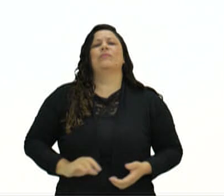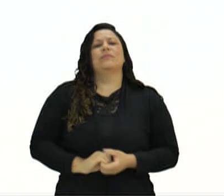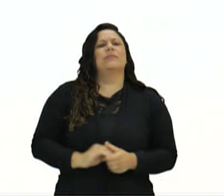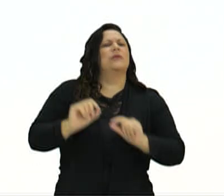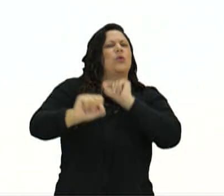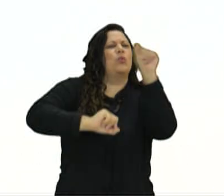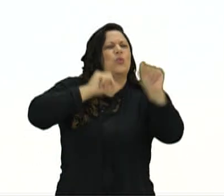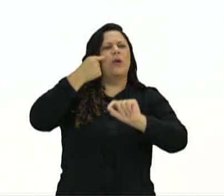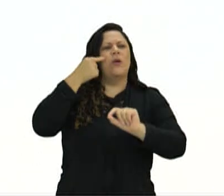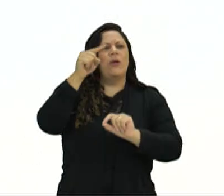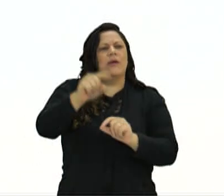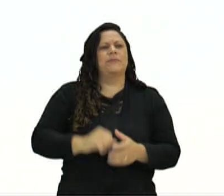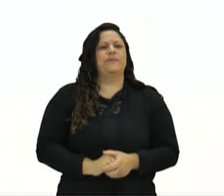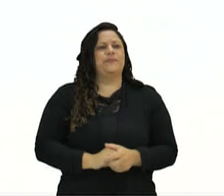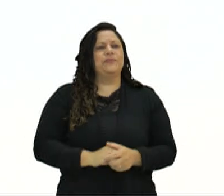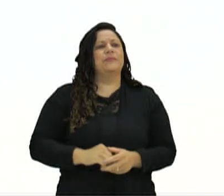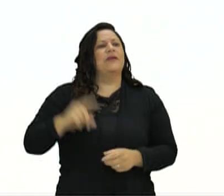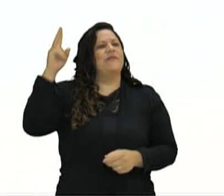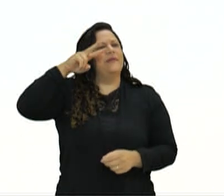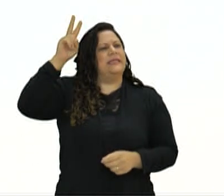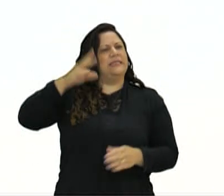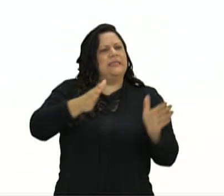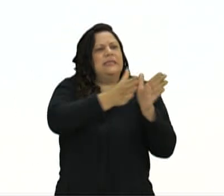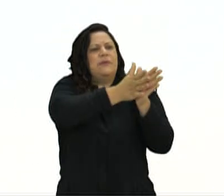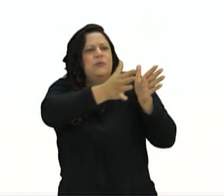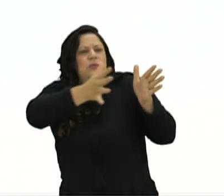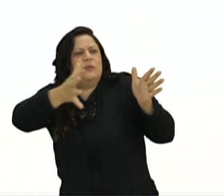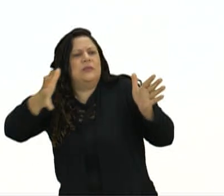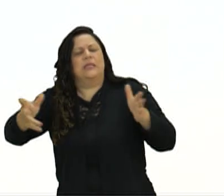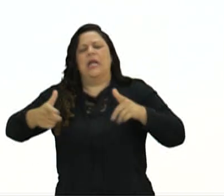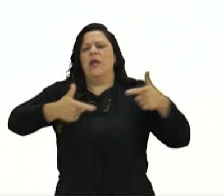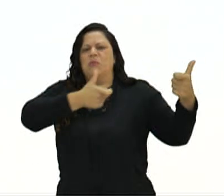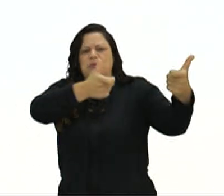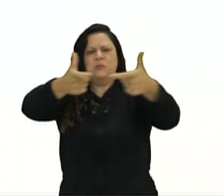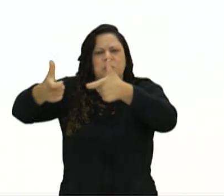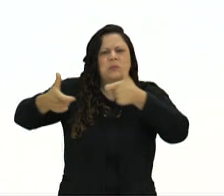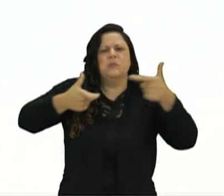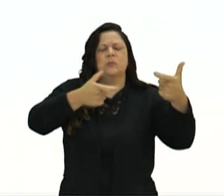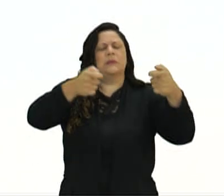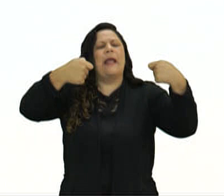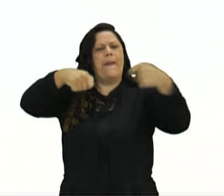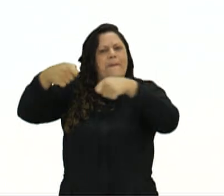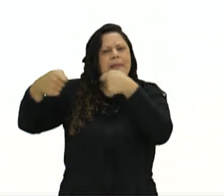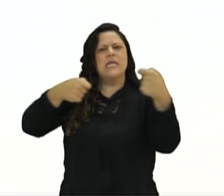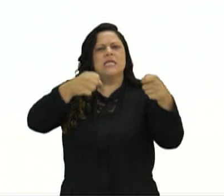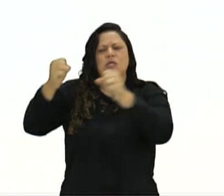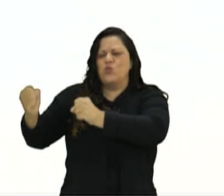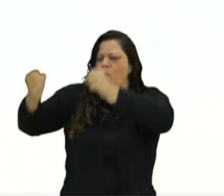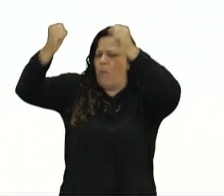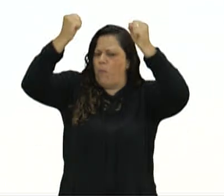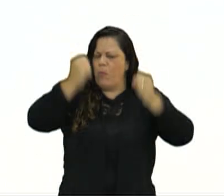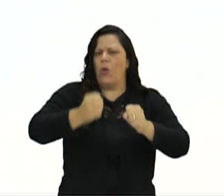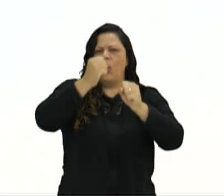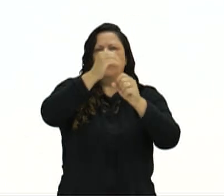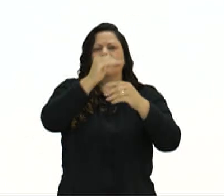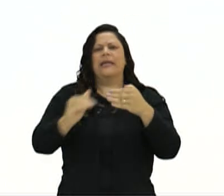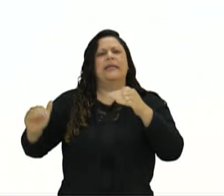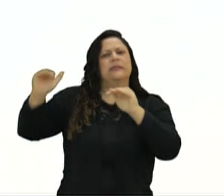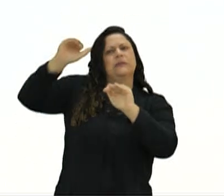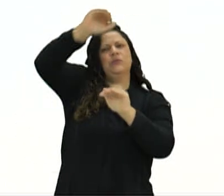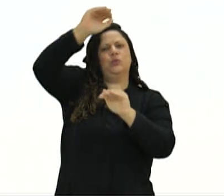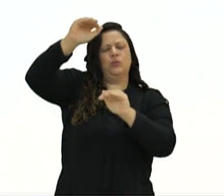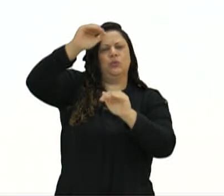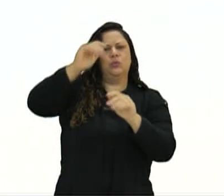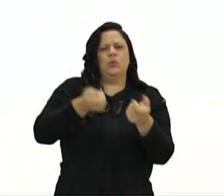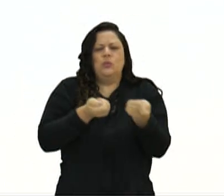todos contra todos, é necessário um poder soberano que controle os conflitos. Ou B: